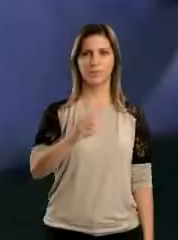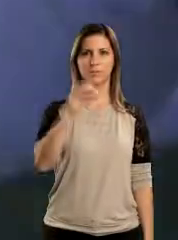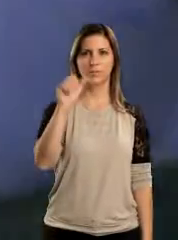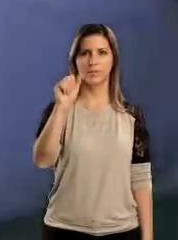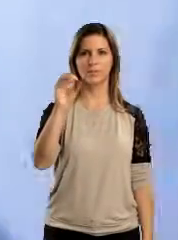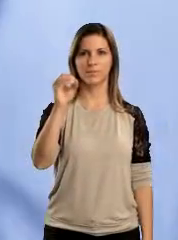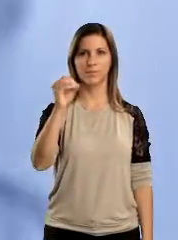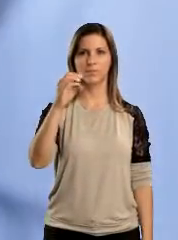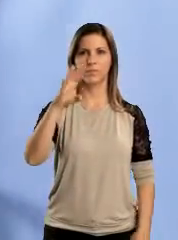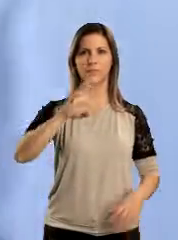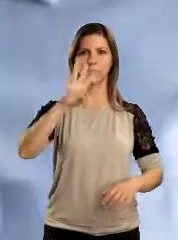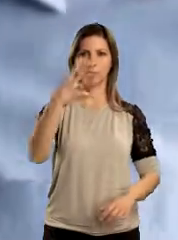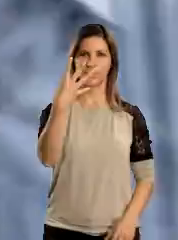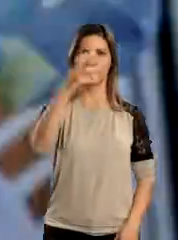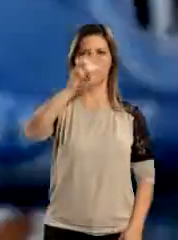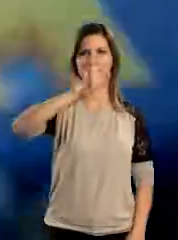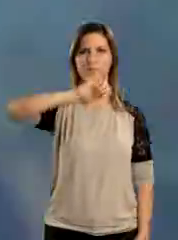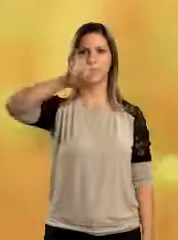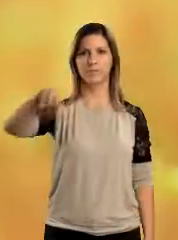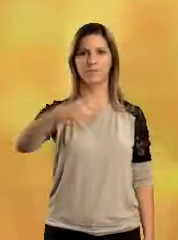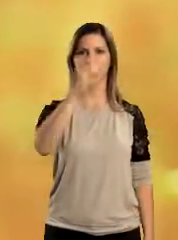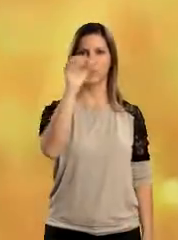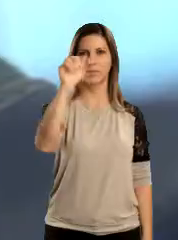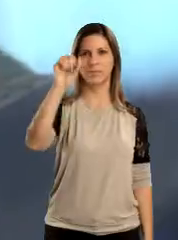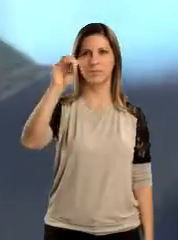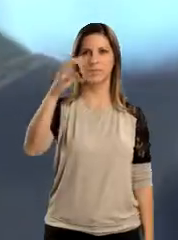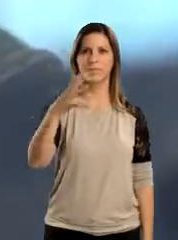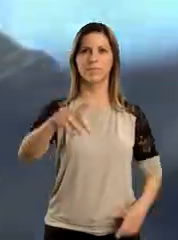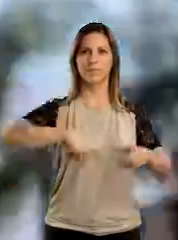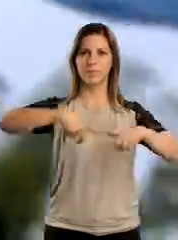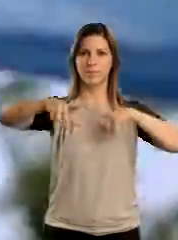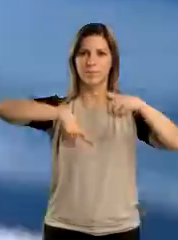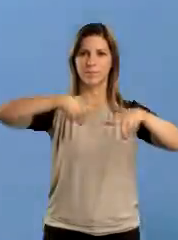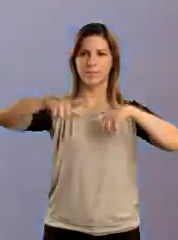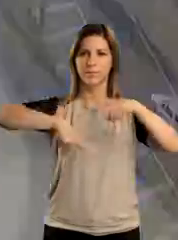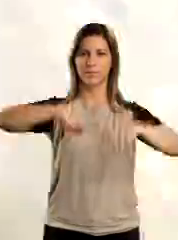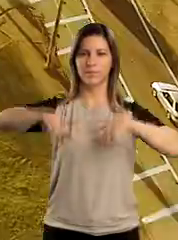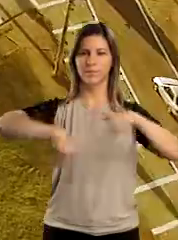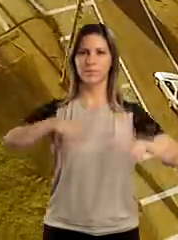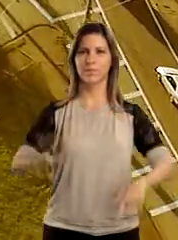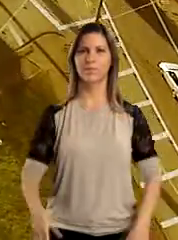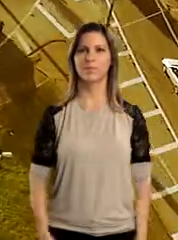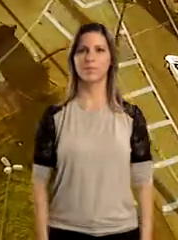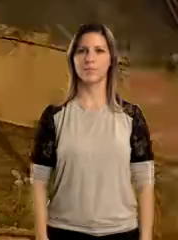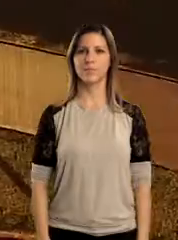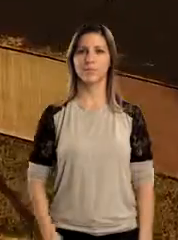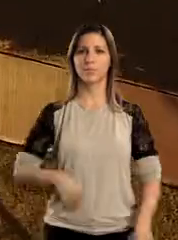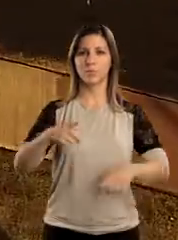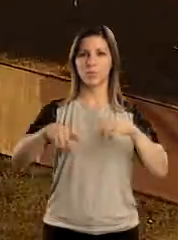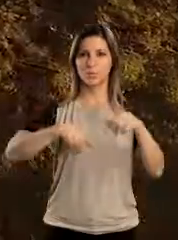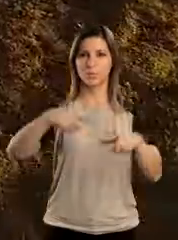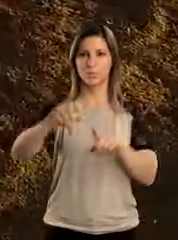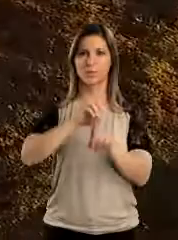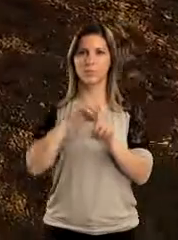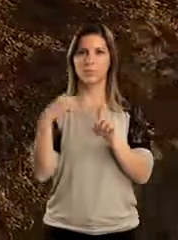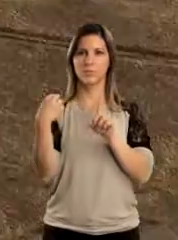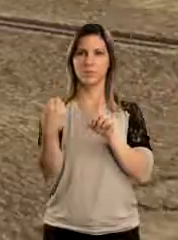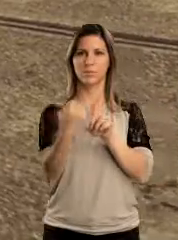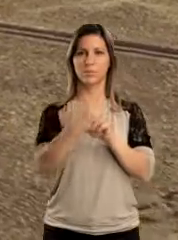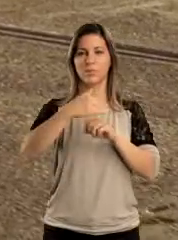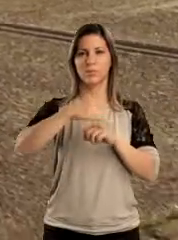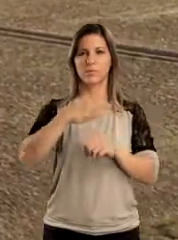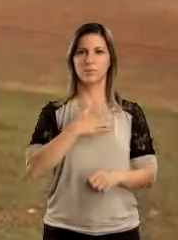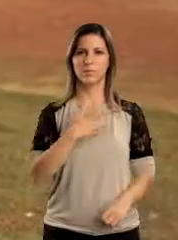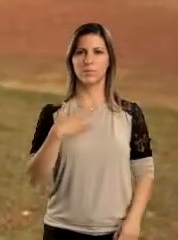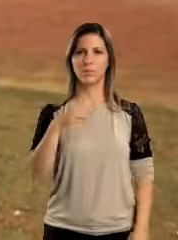João Leandro é 45, João Leandro é trabalhador. O trabalho pelo social e por mais saúde